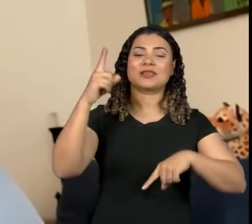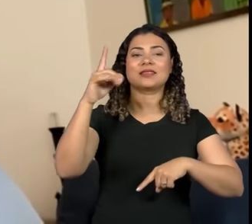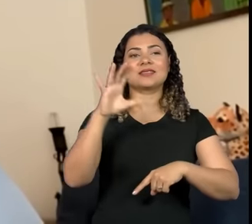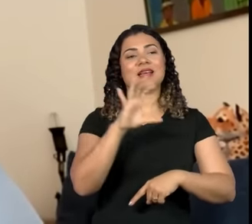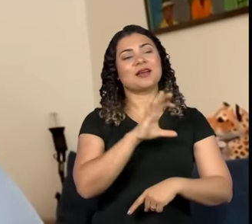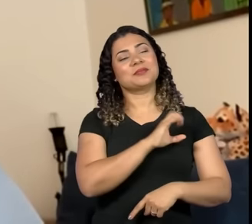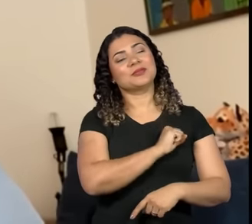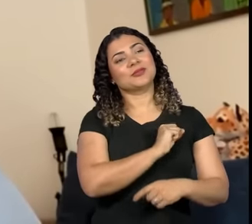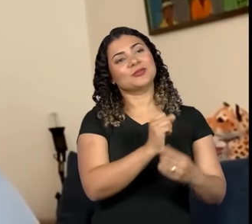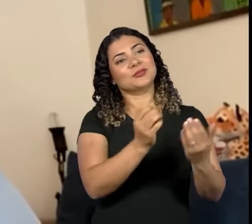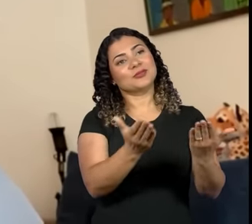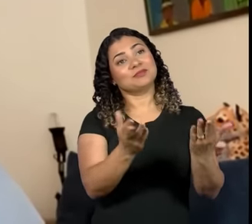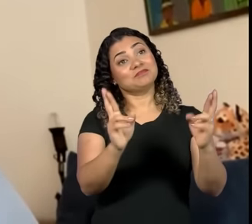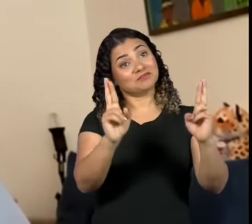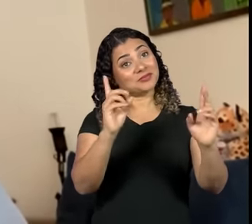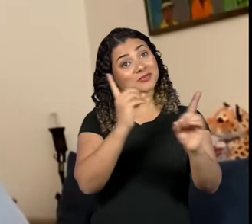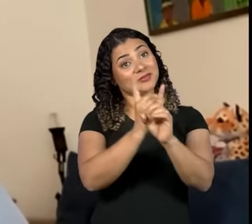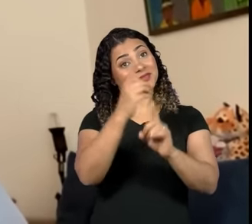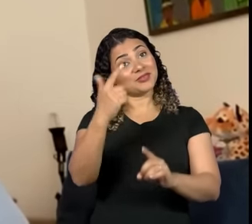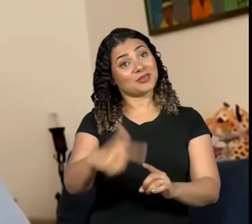amor e até já.